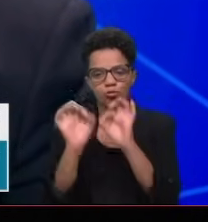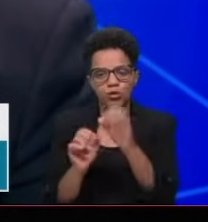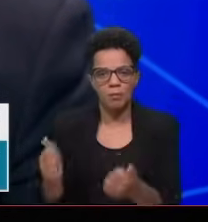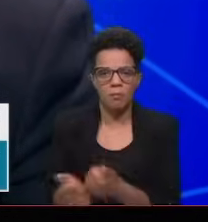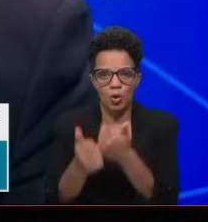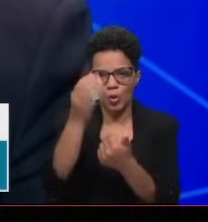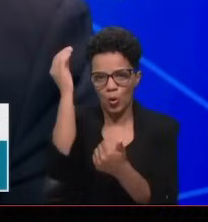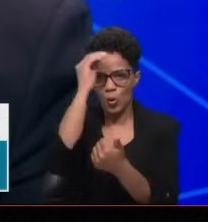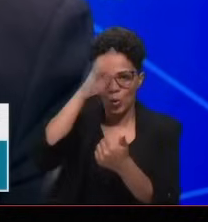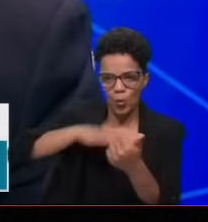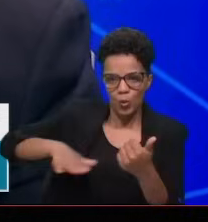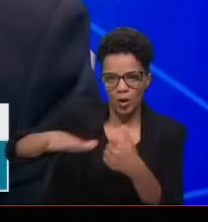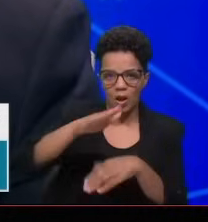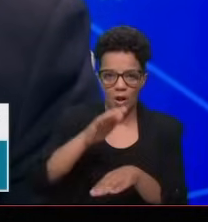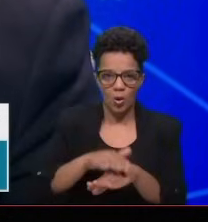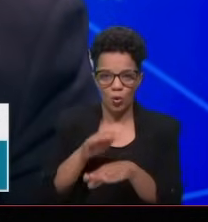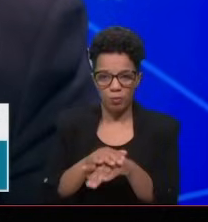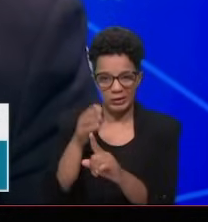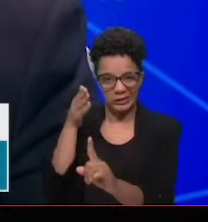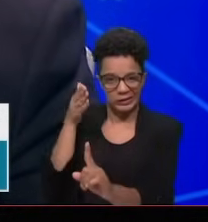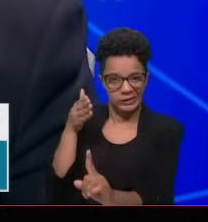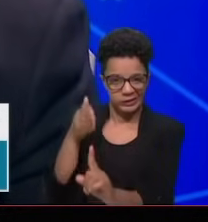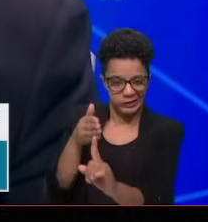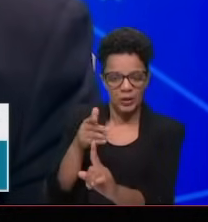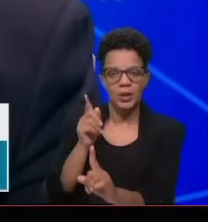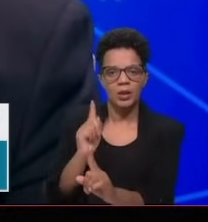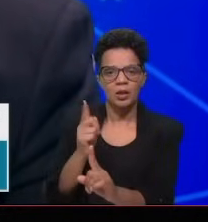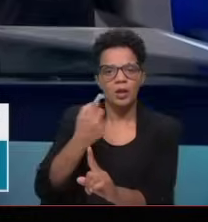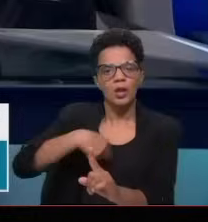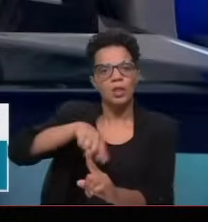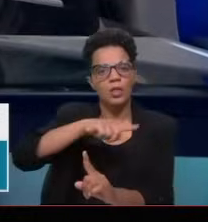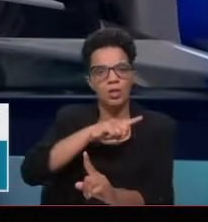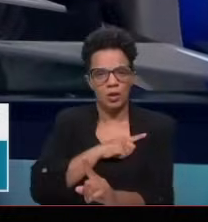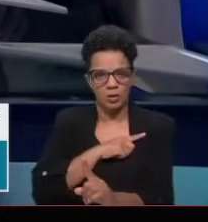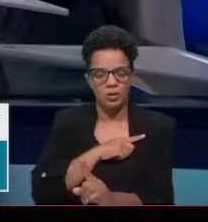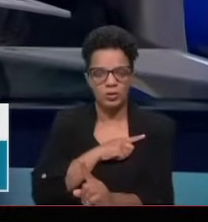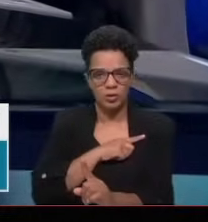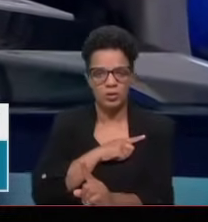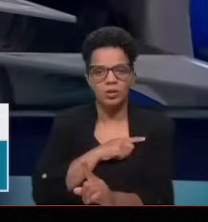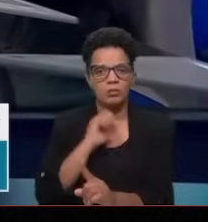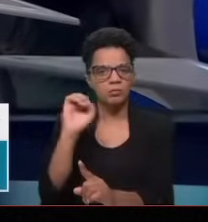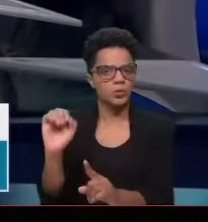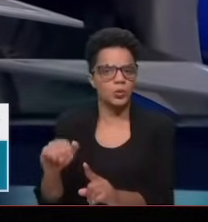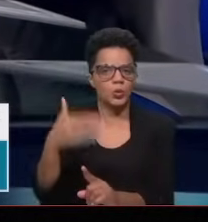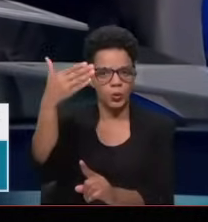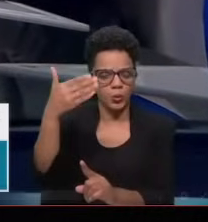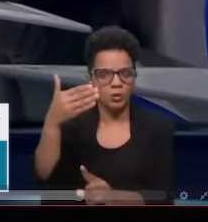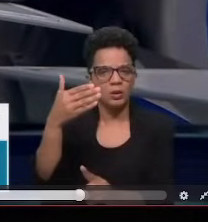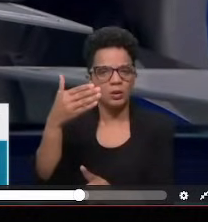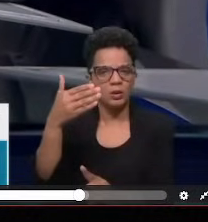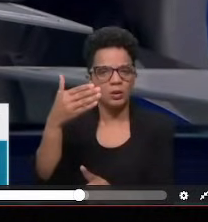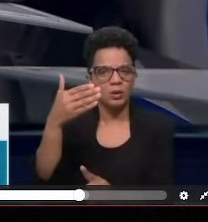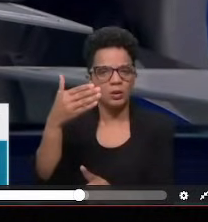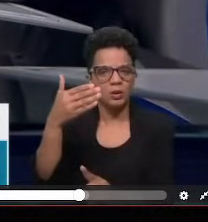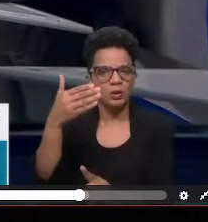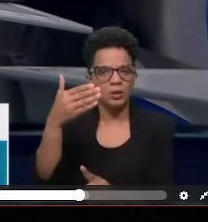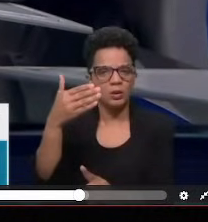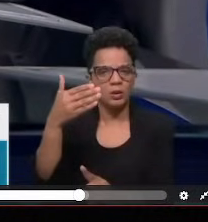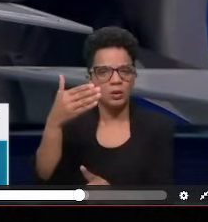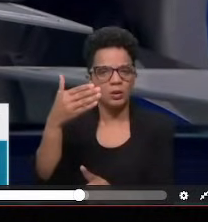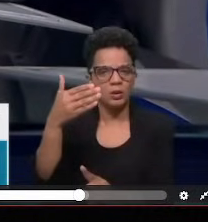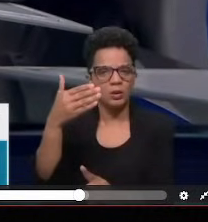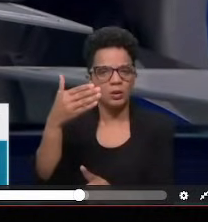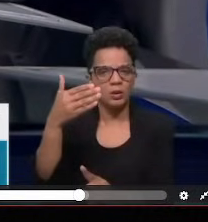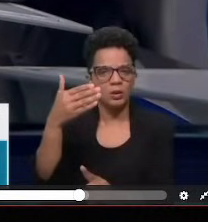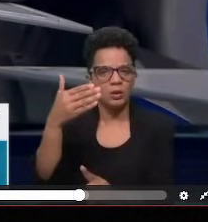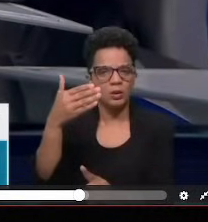nós nesse nesse aspecto concreto e definido somos completamente os primeiros a preservar o an portanto não é por causa das